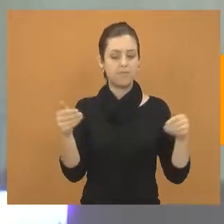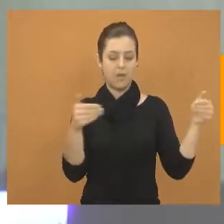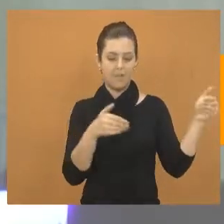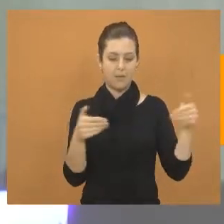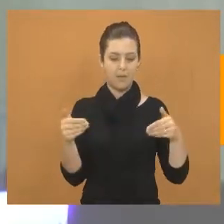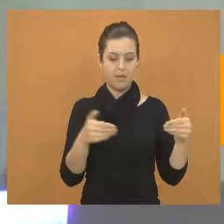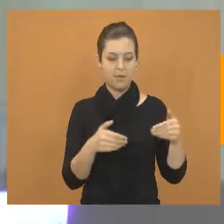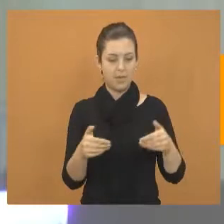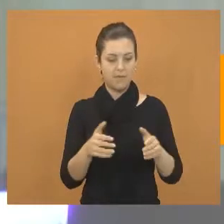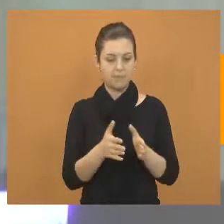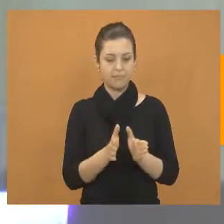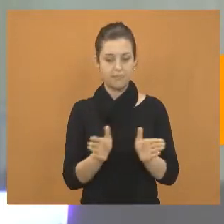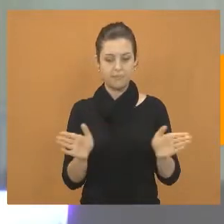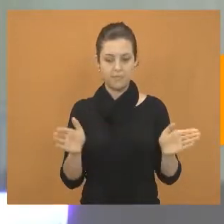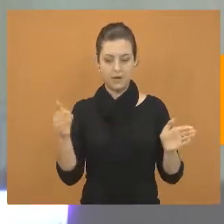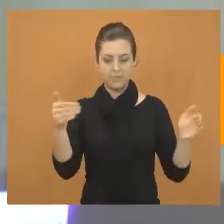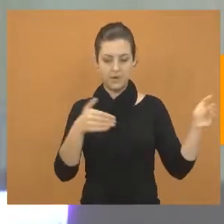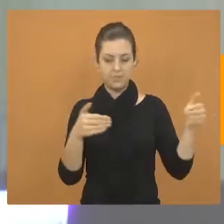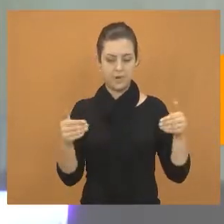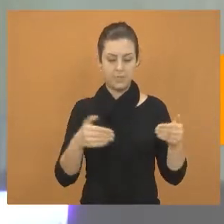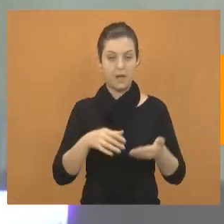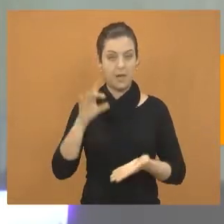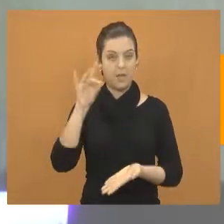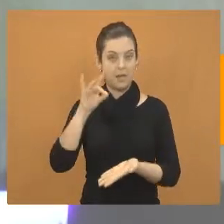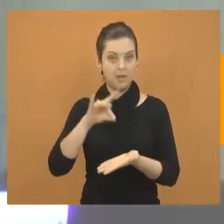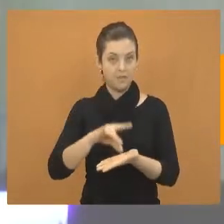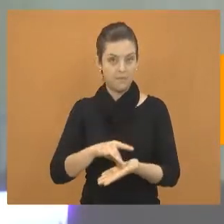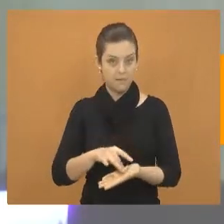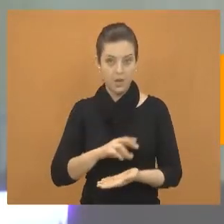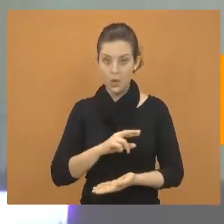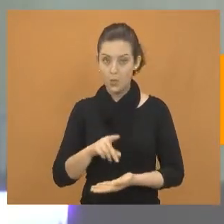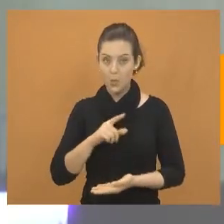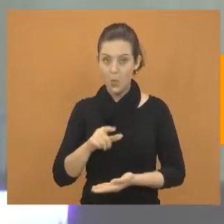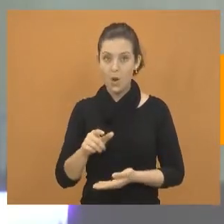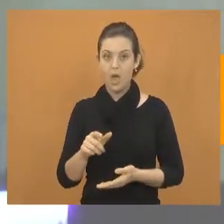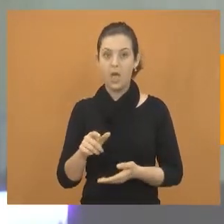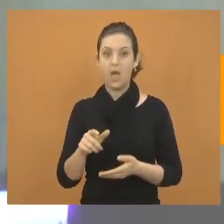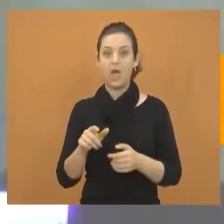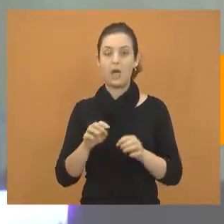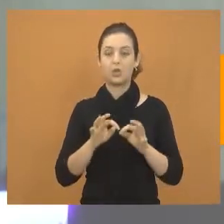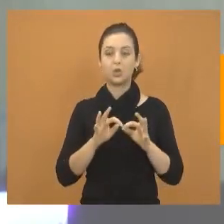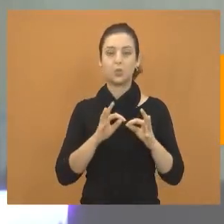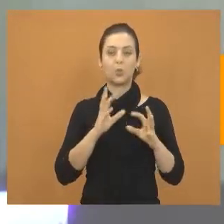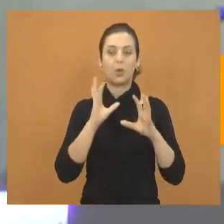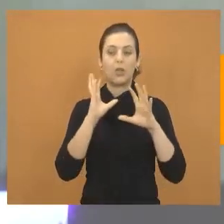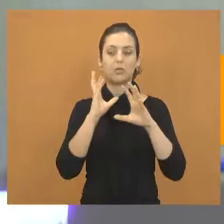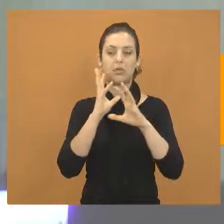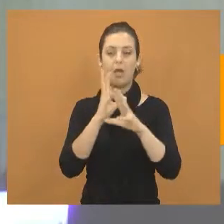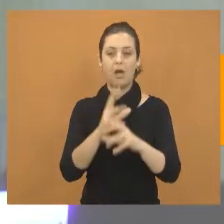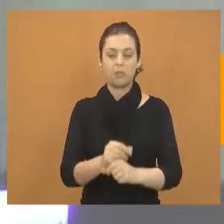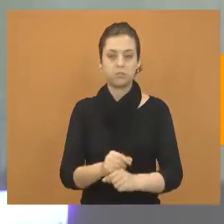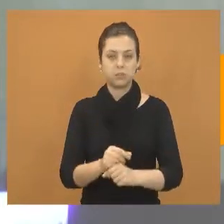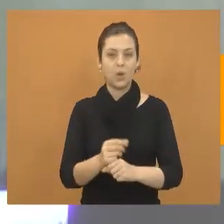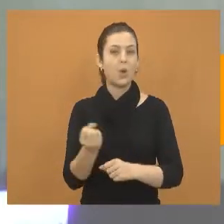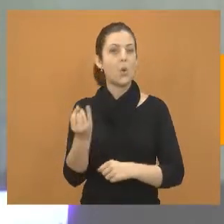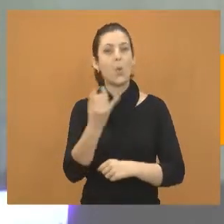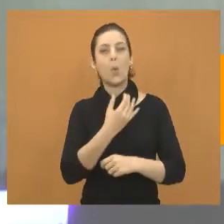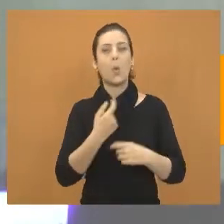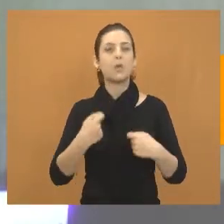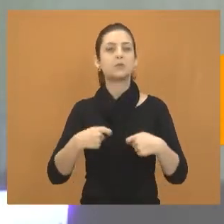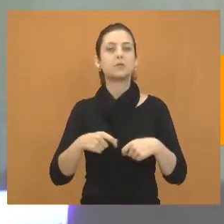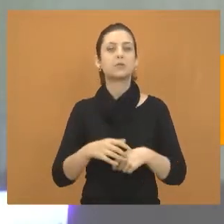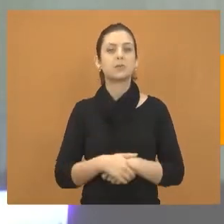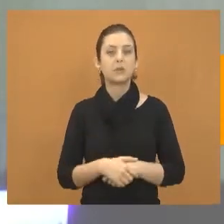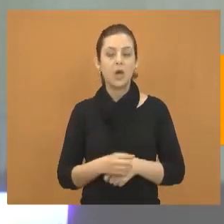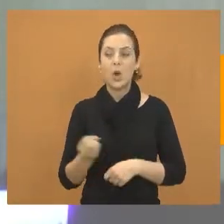que é abrangida. Efetivamente, não a população cobertura. Quantos são necessários? Quanto é a